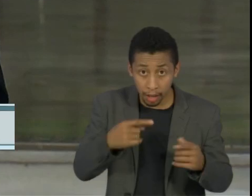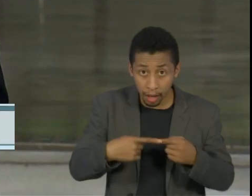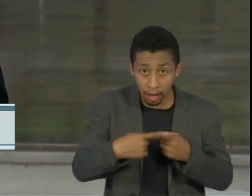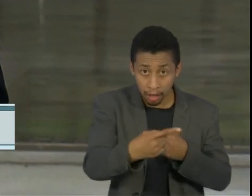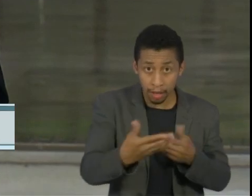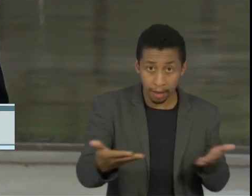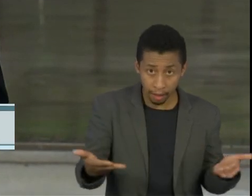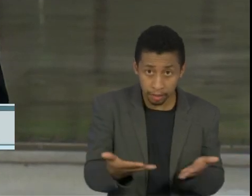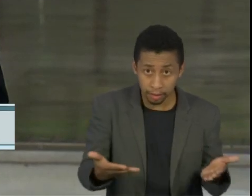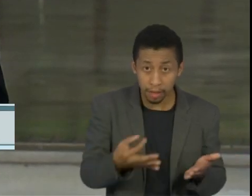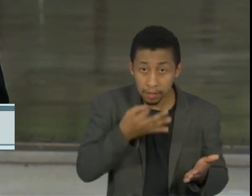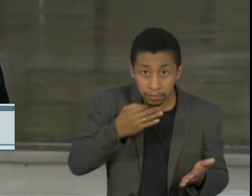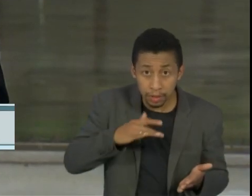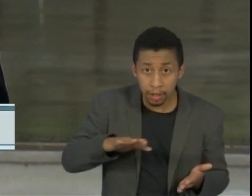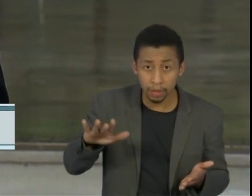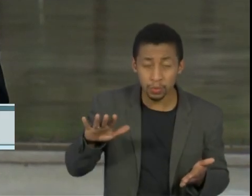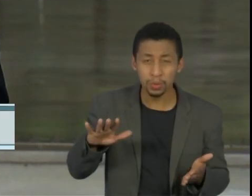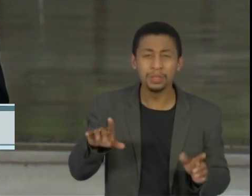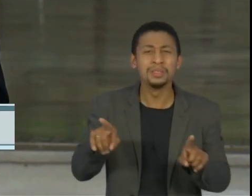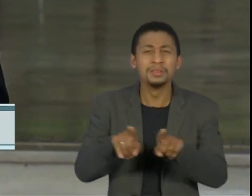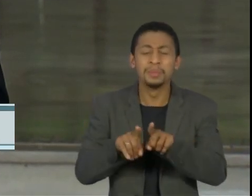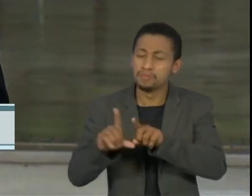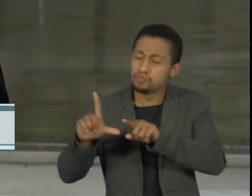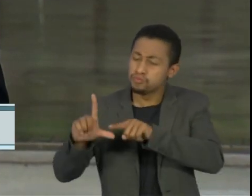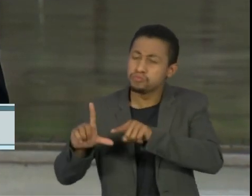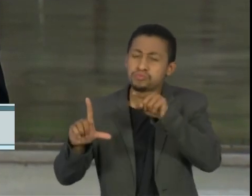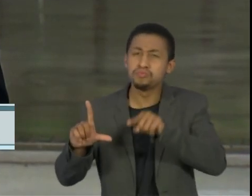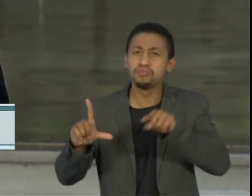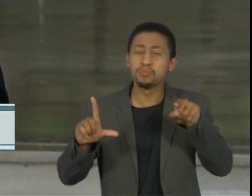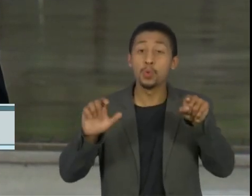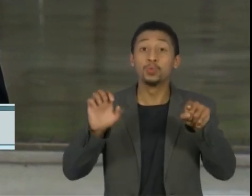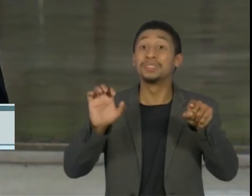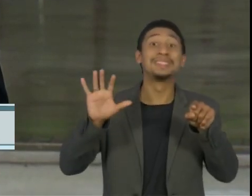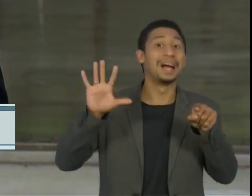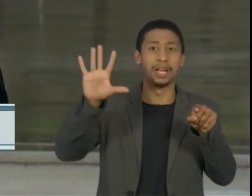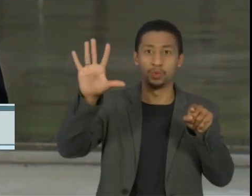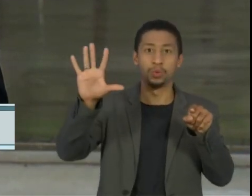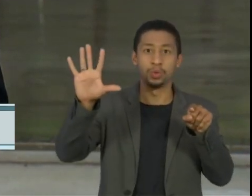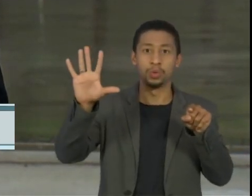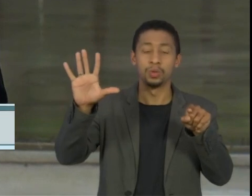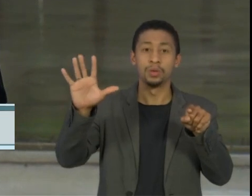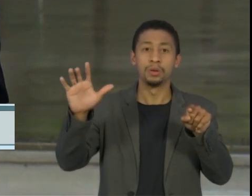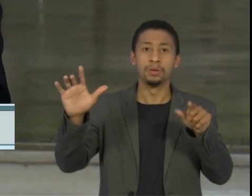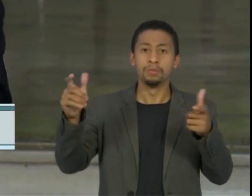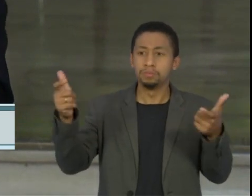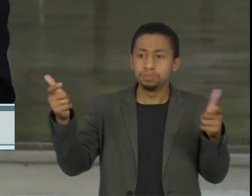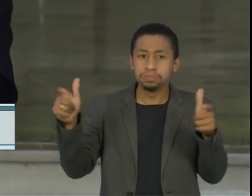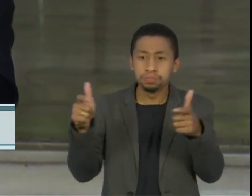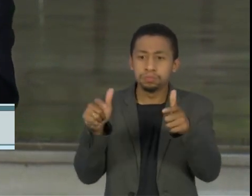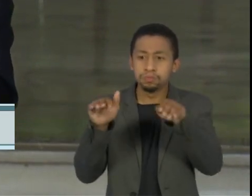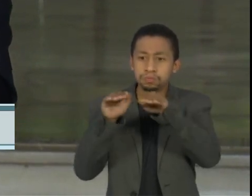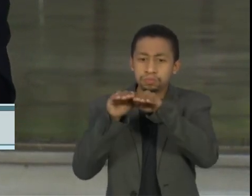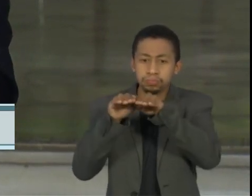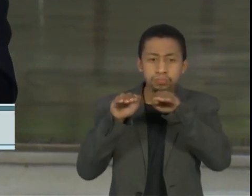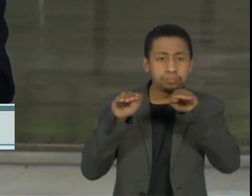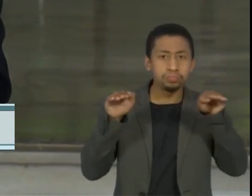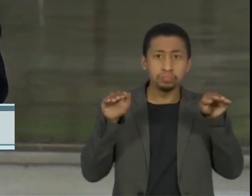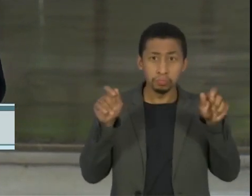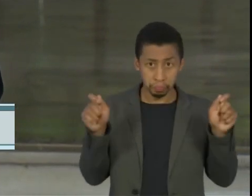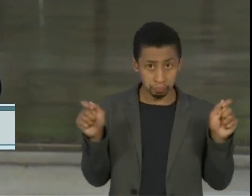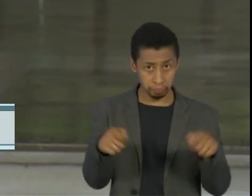projeção para que não só a capital, mas todo o estado chegue a um momento de platô? Muito